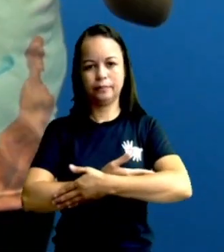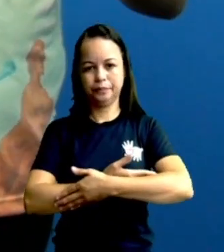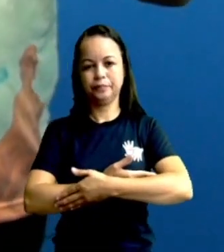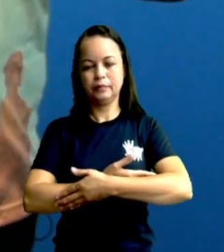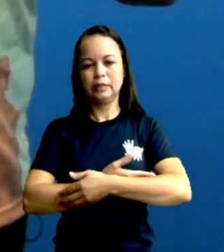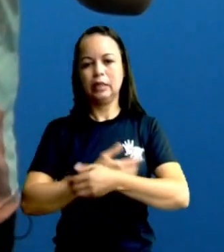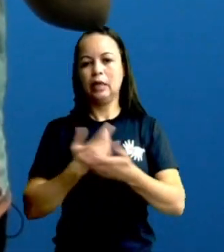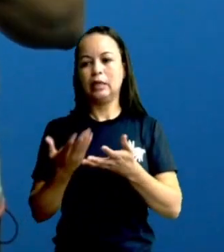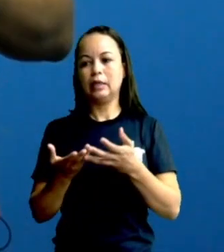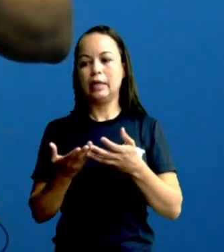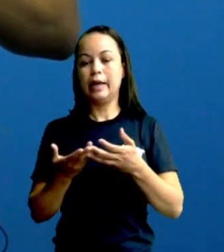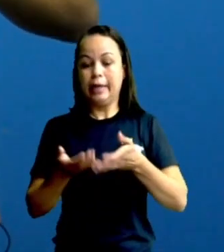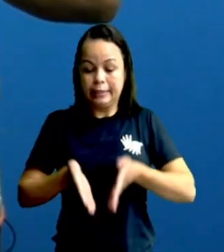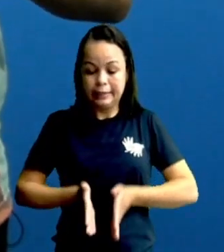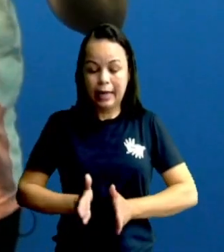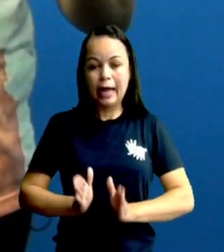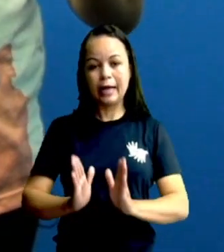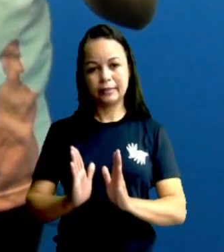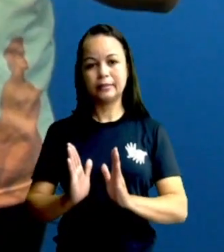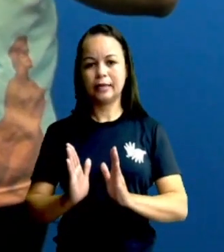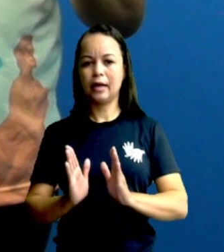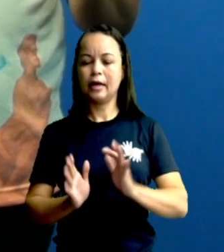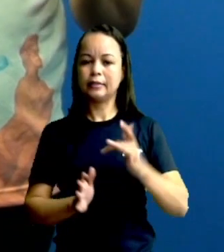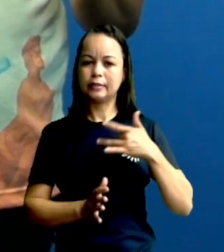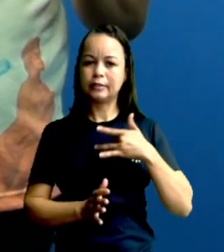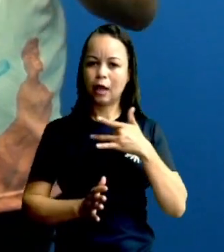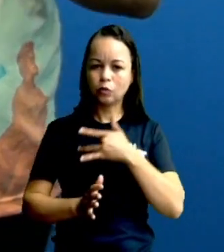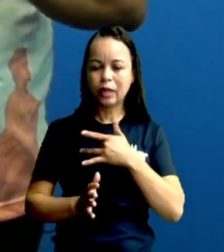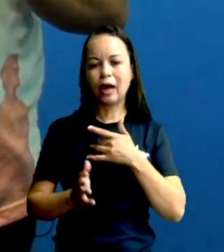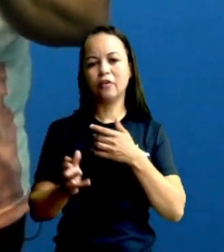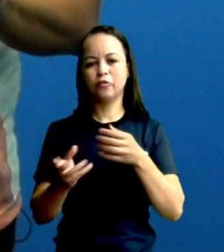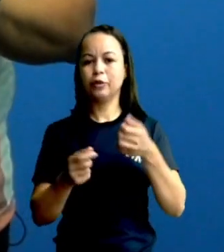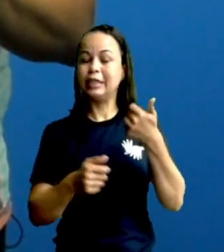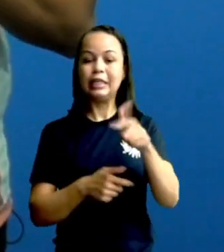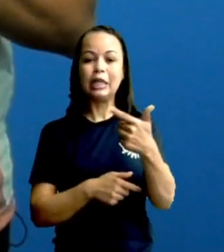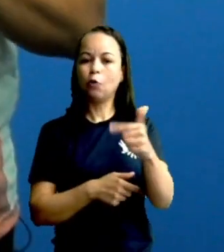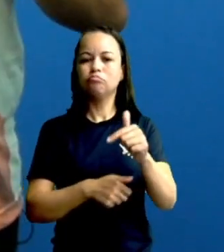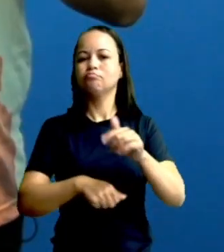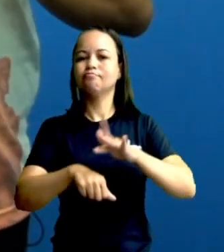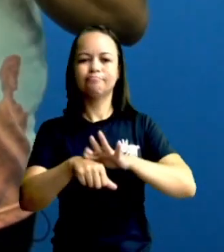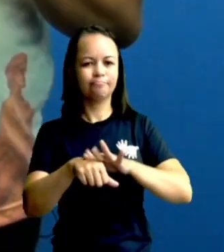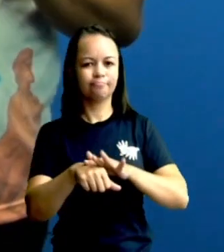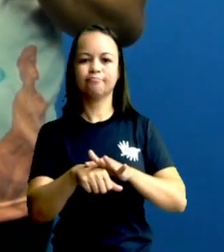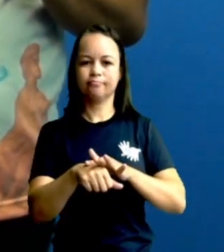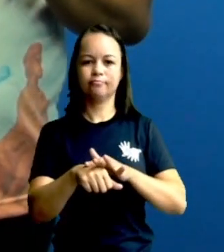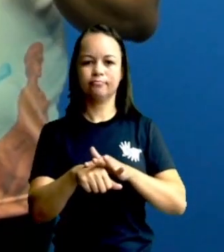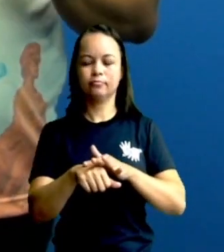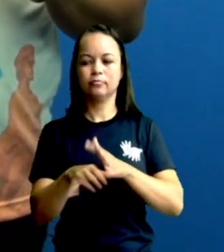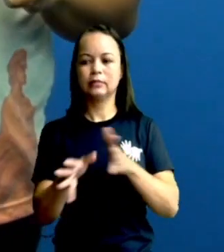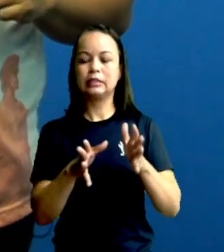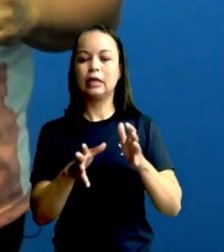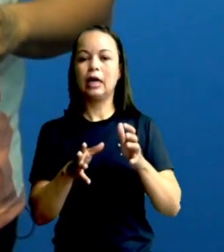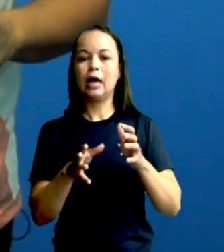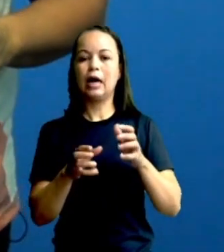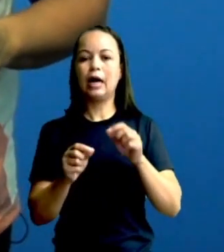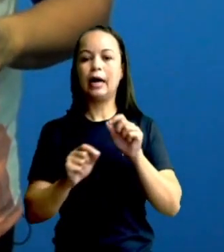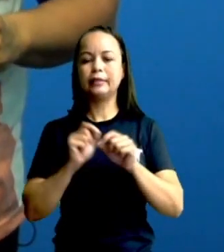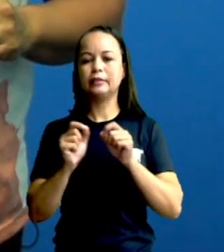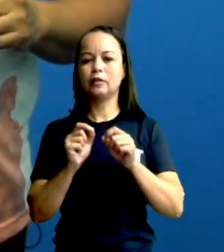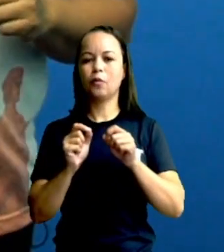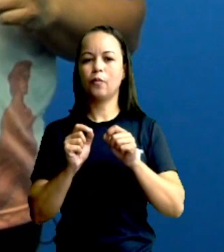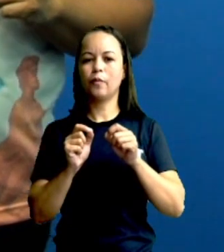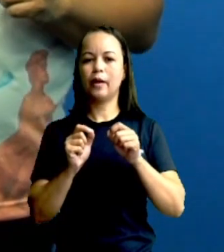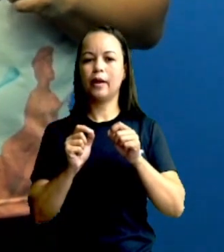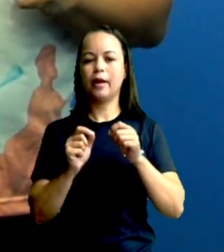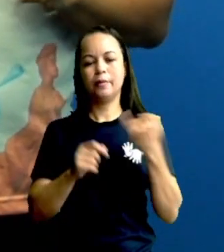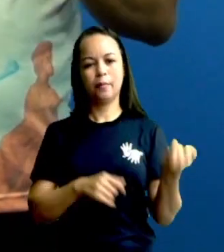prole, nasça sem ter o problema da doença. Então, cabe mais uma vez aqui a gente ressaltar a necessidade do quê?